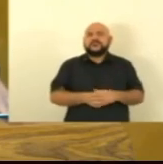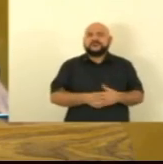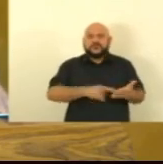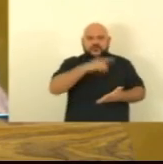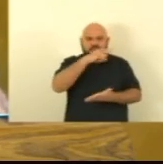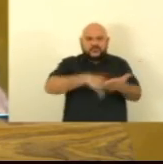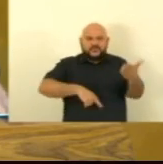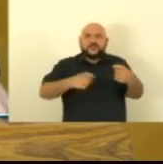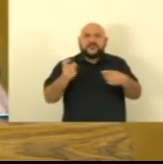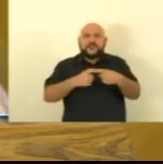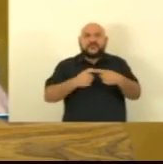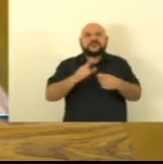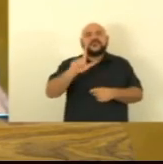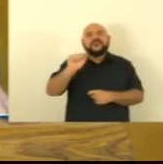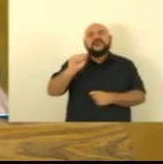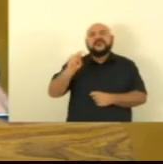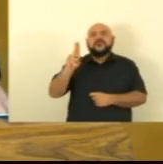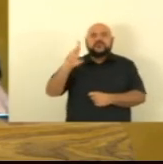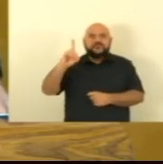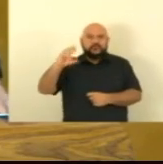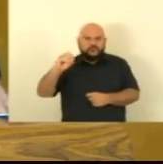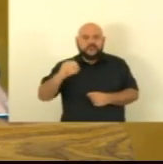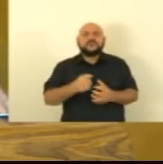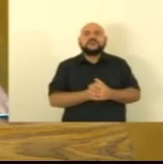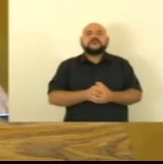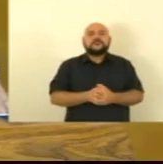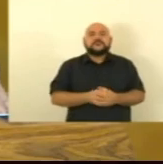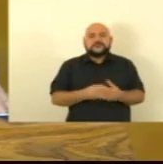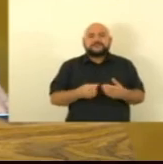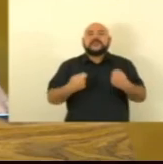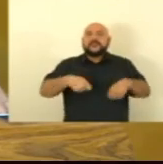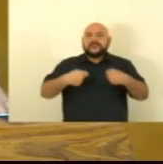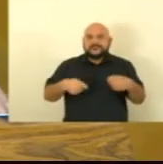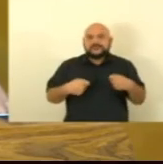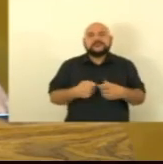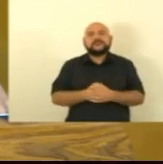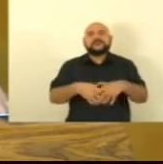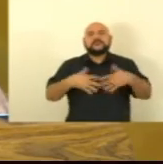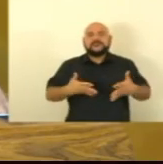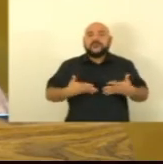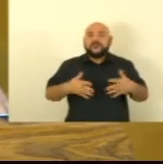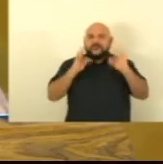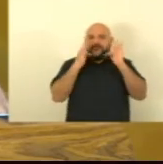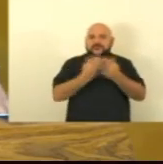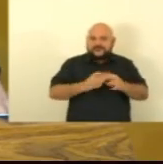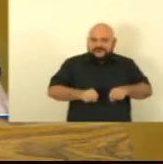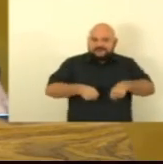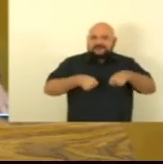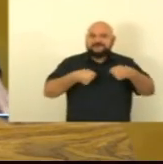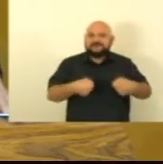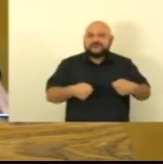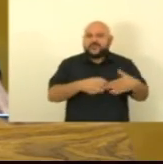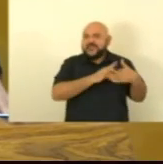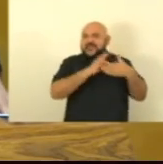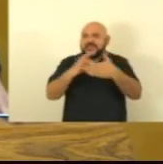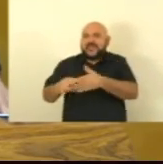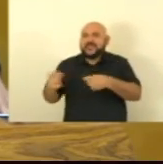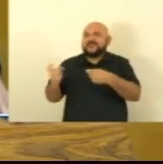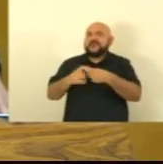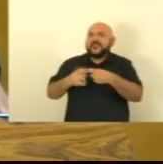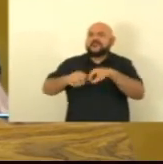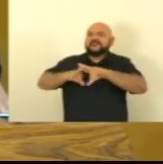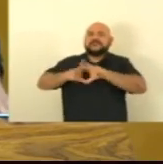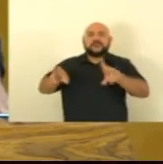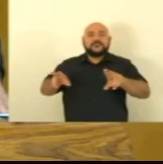aquela pessoa ou criança consiga dar seguimento ao seu tratamento. Na maioria das vezes,